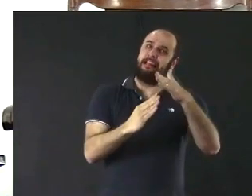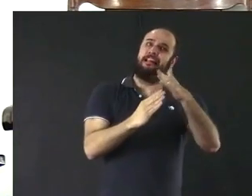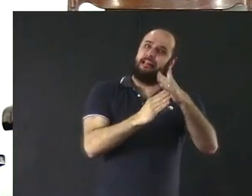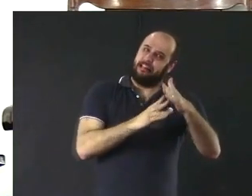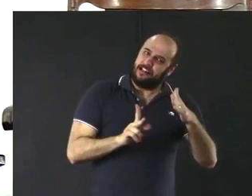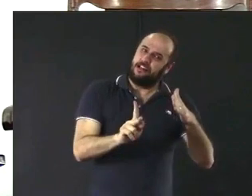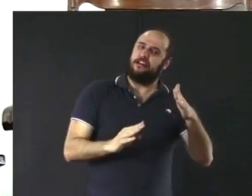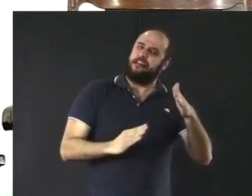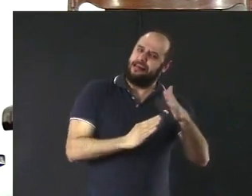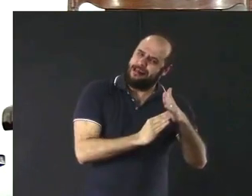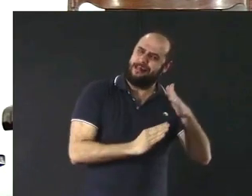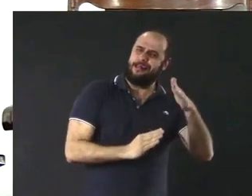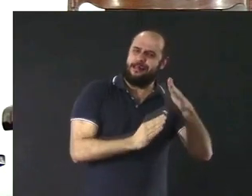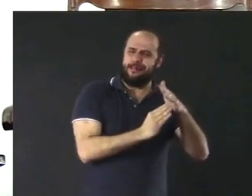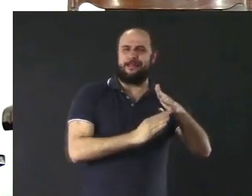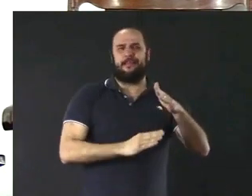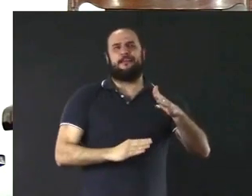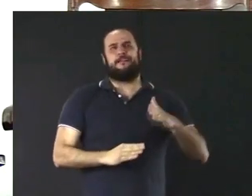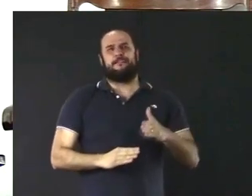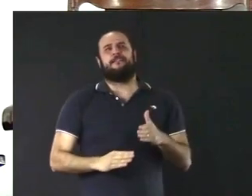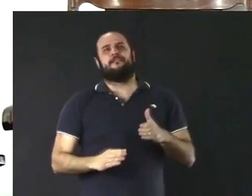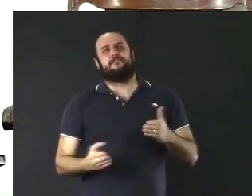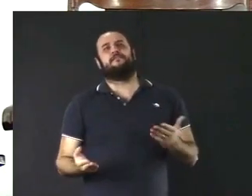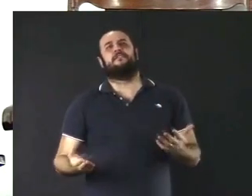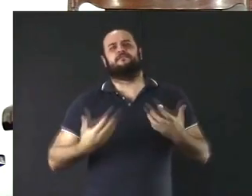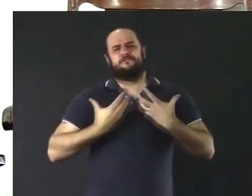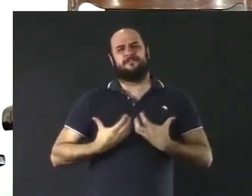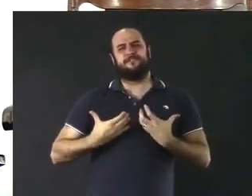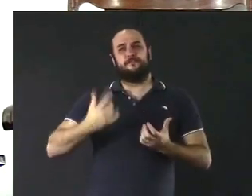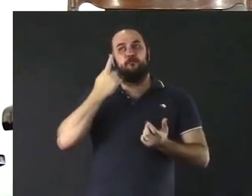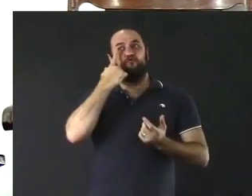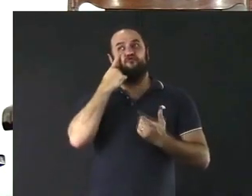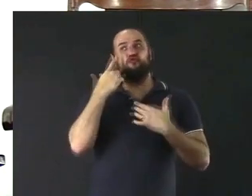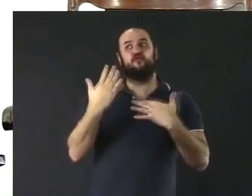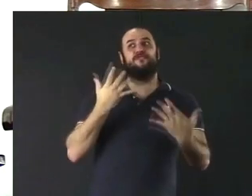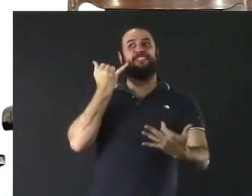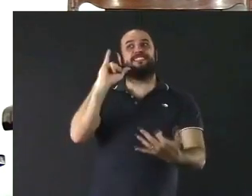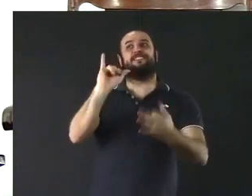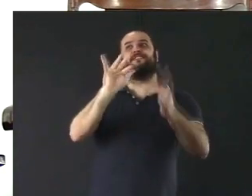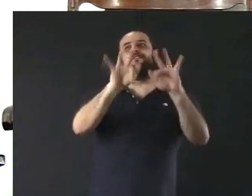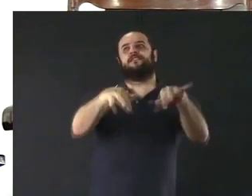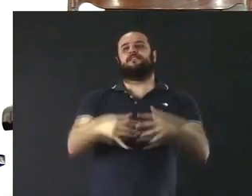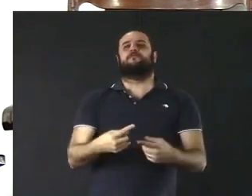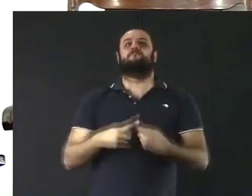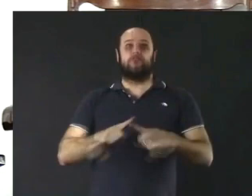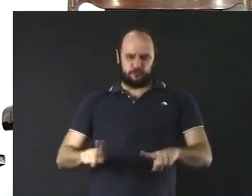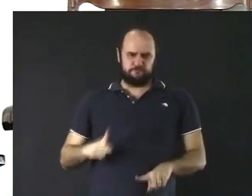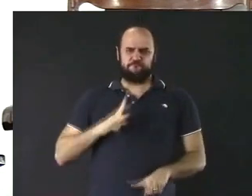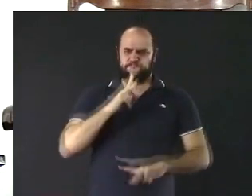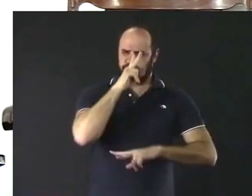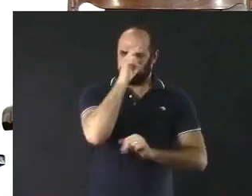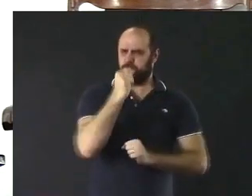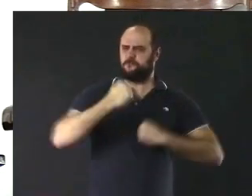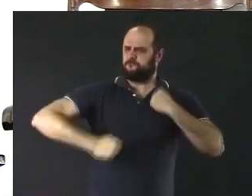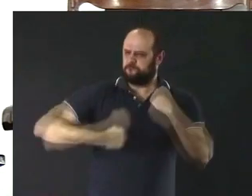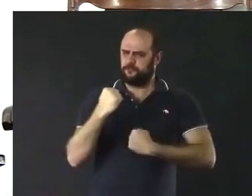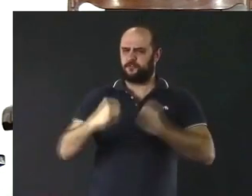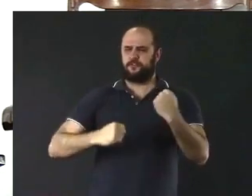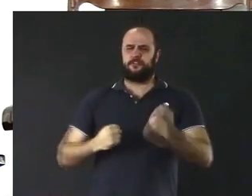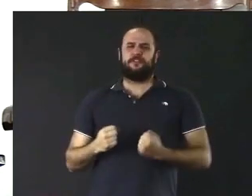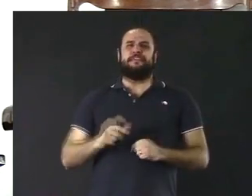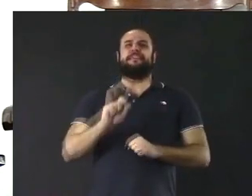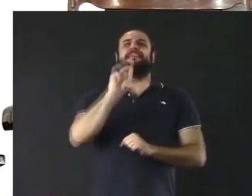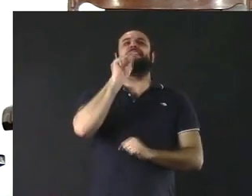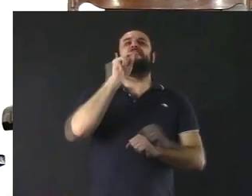extremos, ele até duvida se ele vai chegar ao fim, mas completa. Mas o que motiva ele